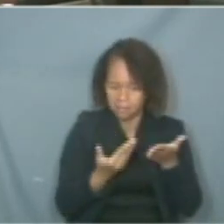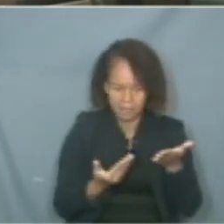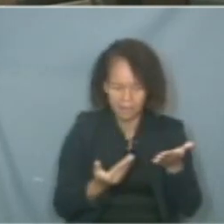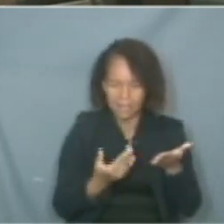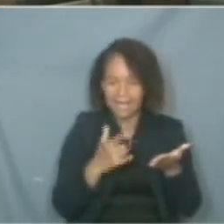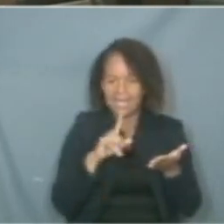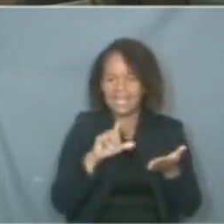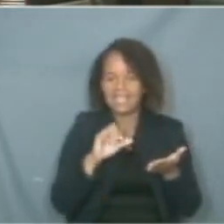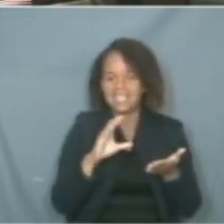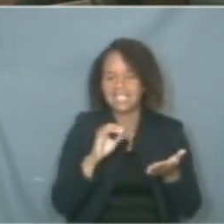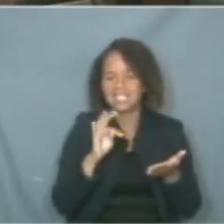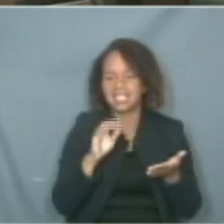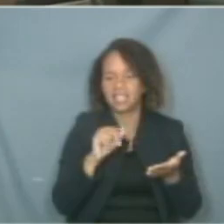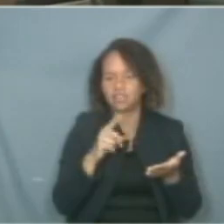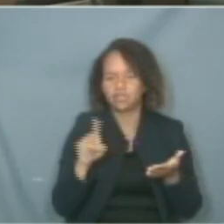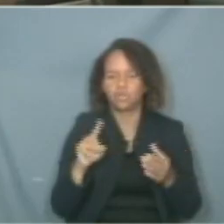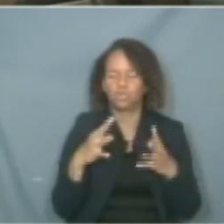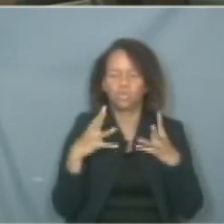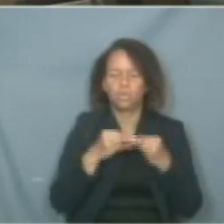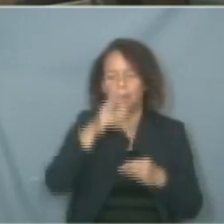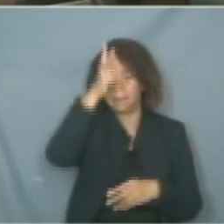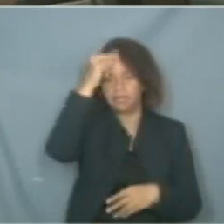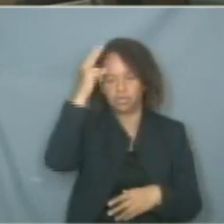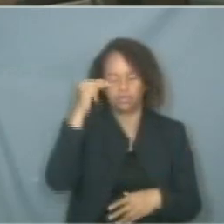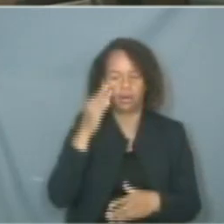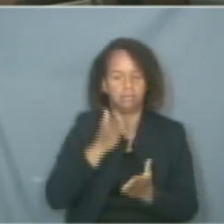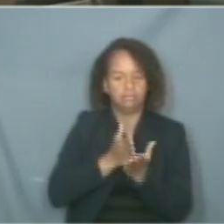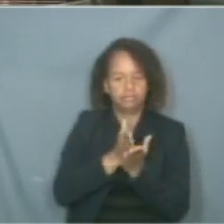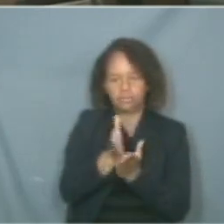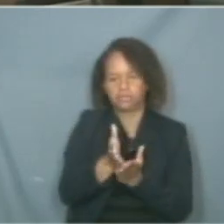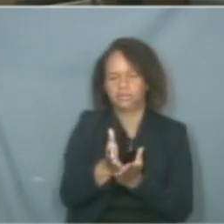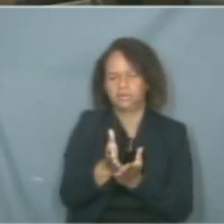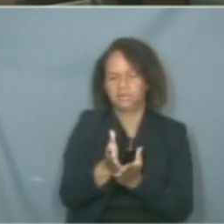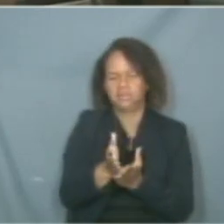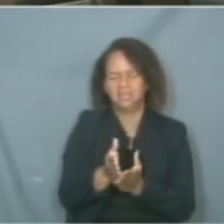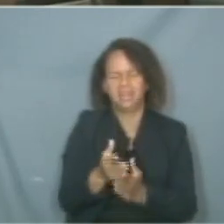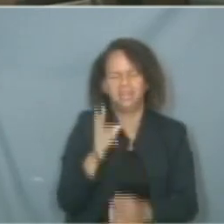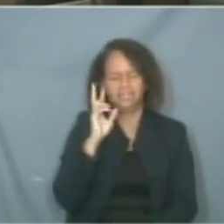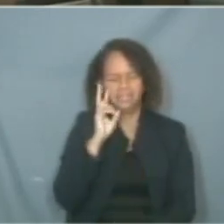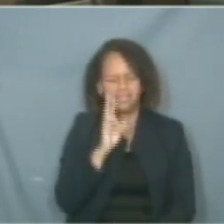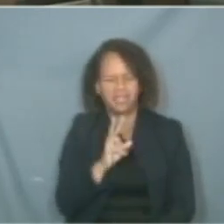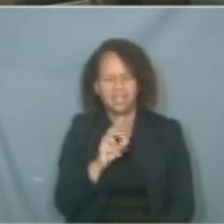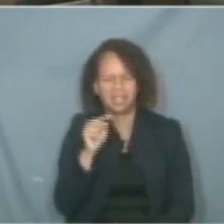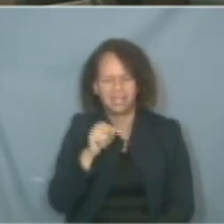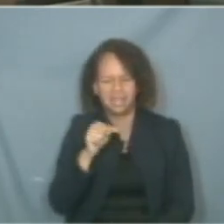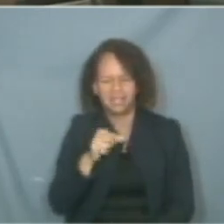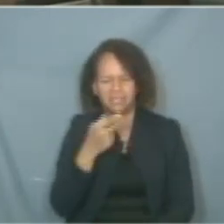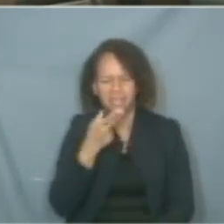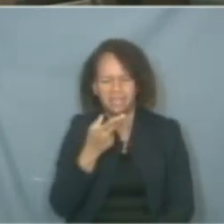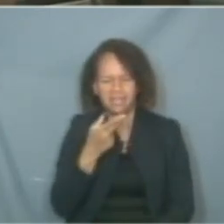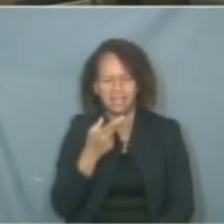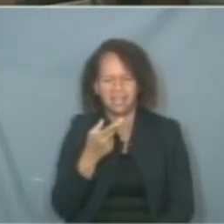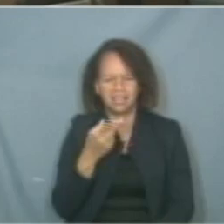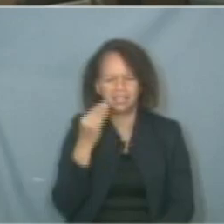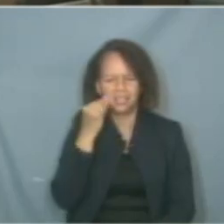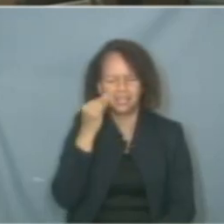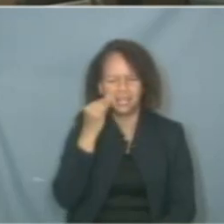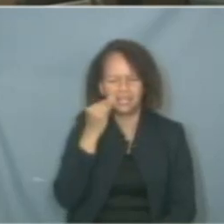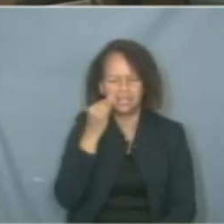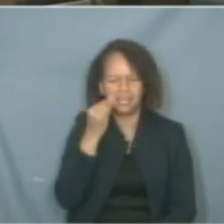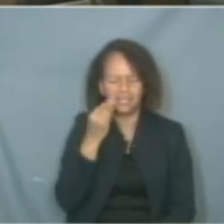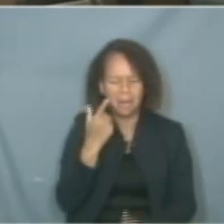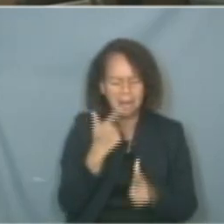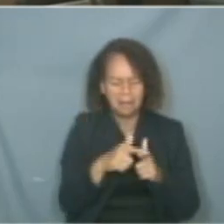de licitações, que todas as prefeituras têm que seguir. Então, a gente vive vendo, isso aqui que a gente está vendo agora, é a tentativa de colocar